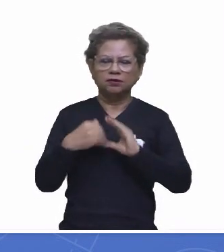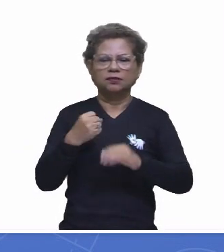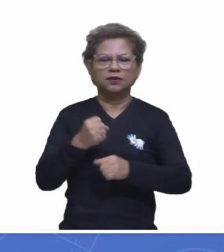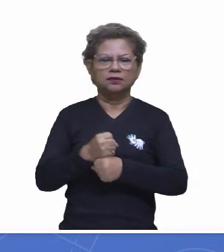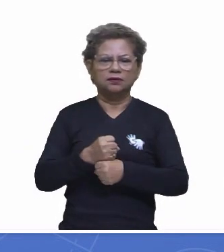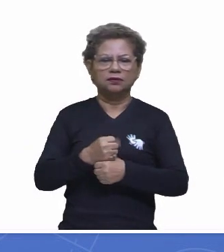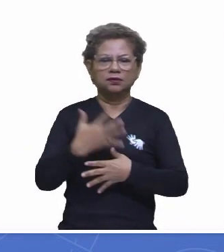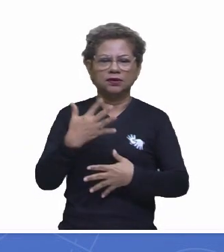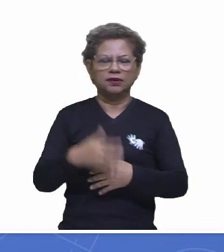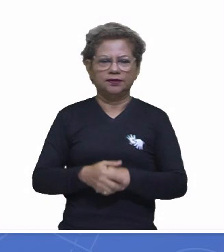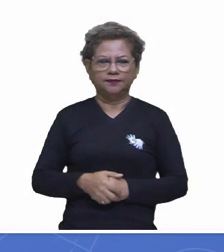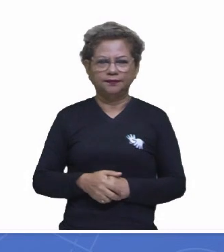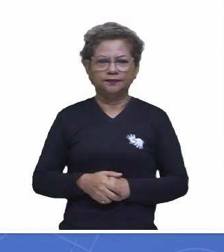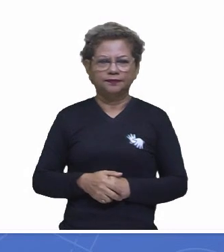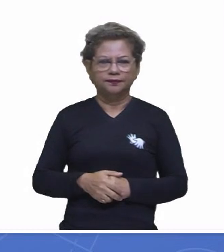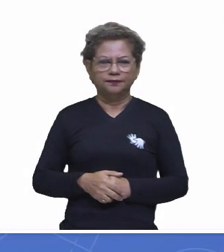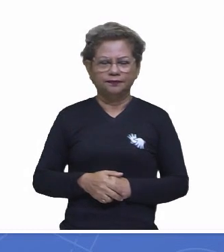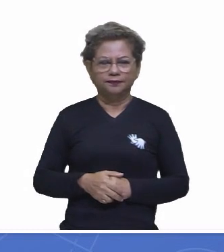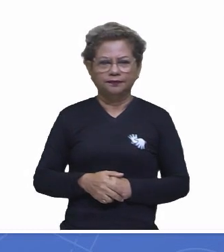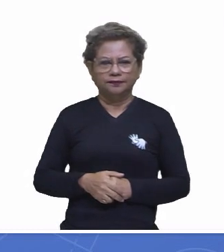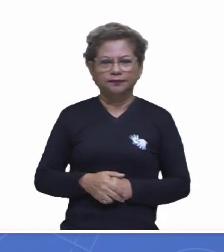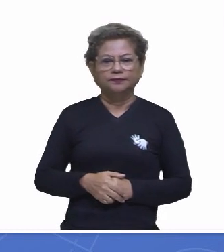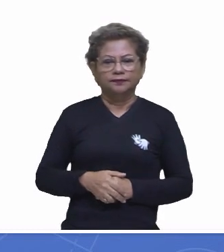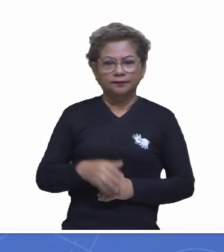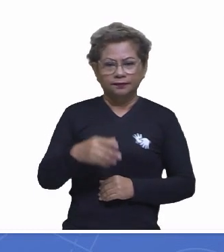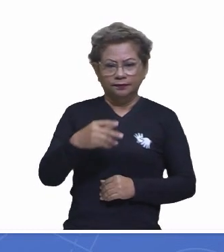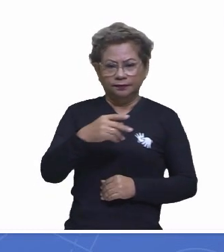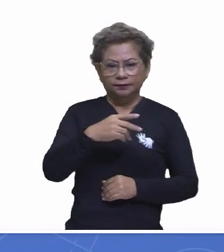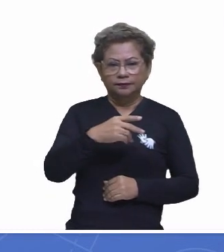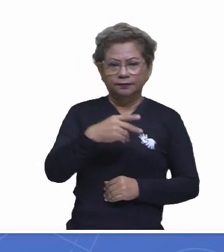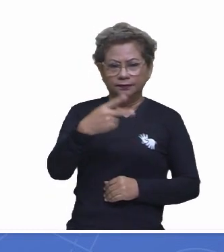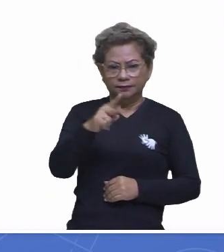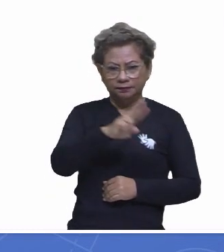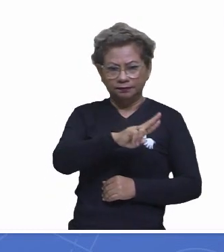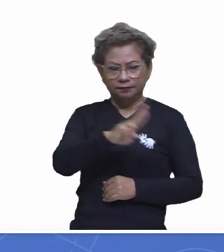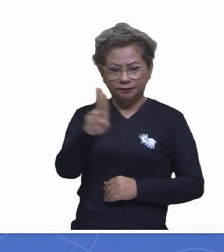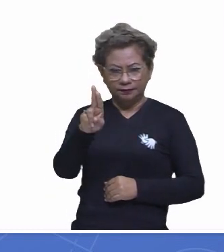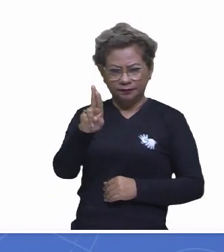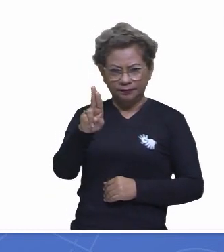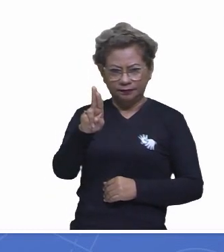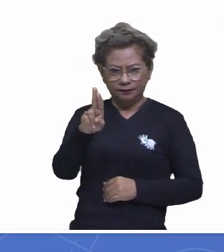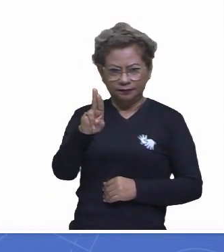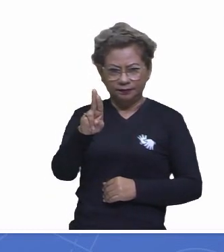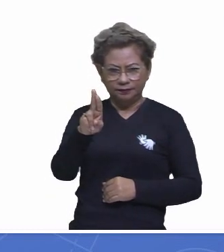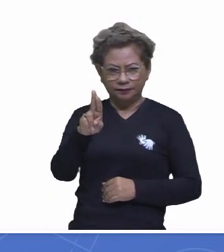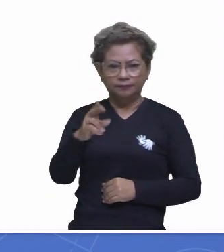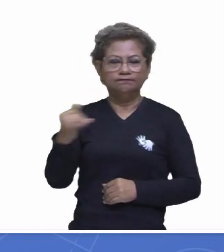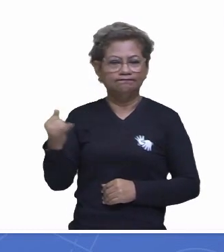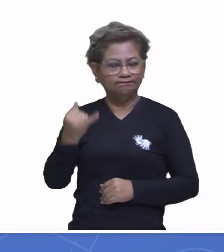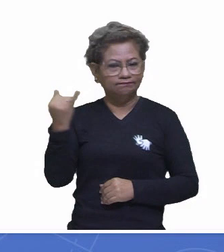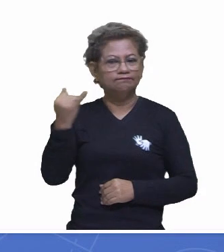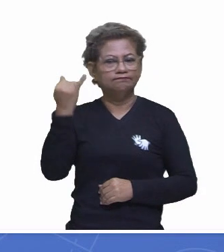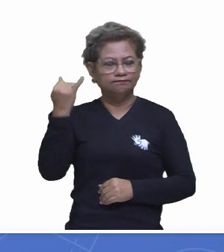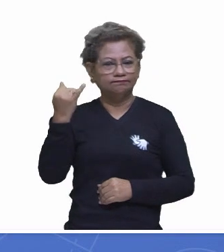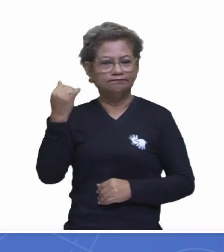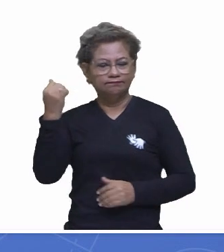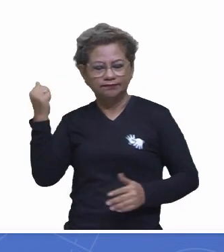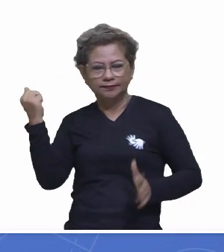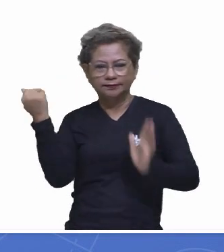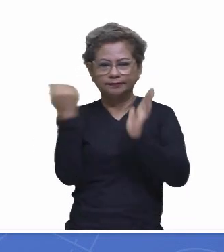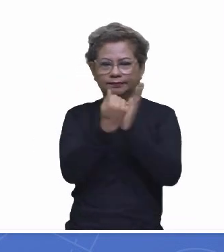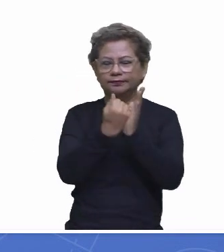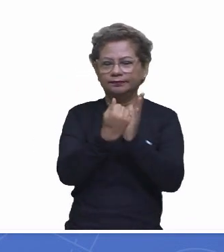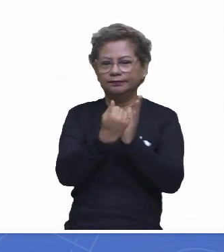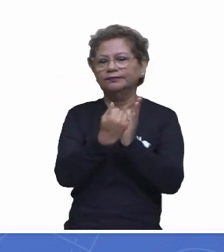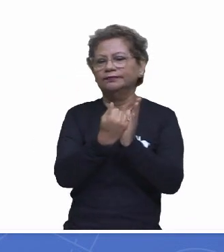Seu nome define seu destino. Será? O nome próprio da pessoa marca a sua identidade e a sua